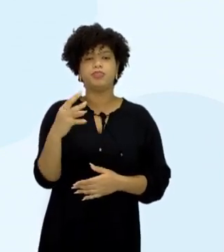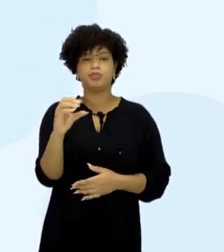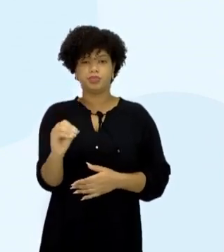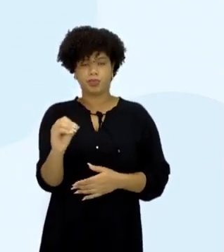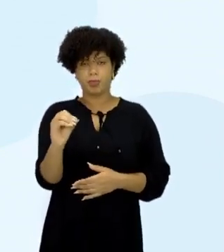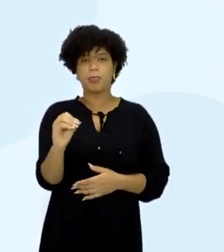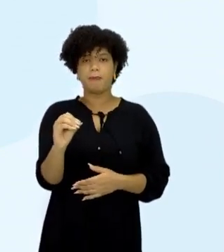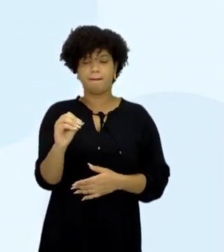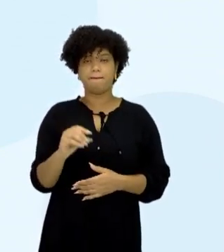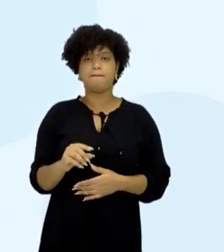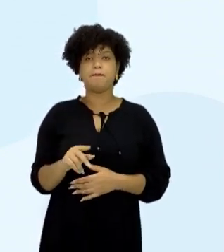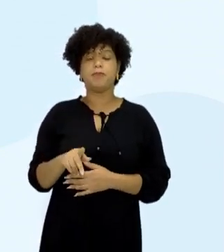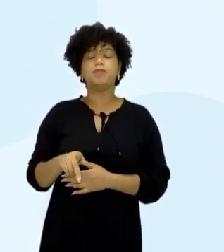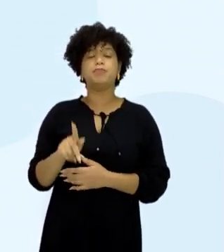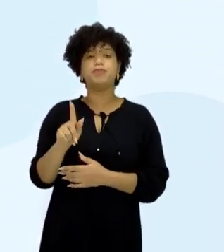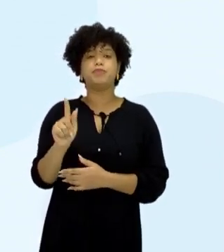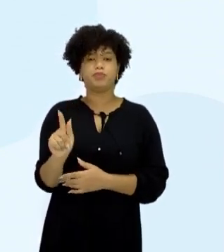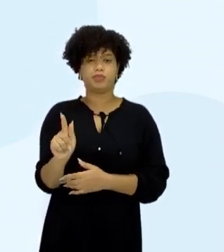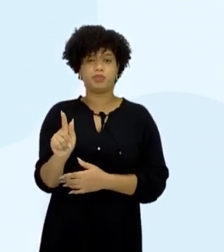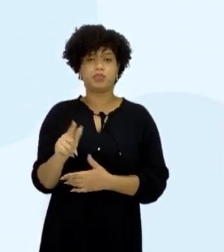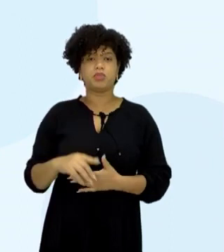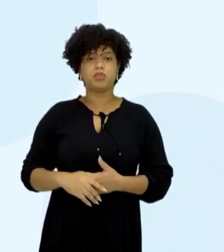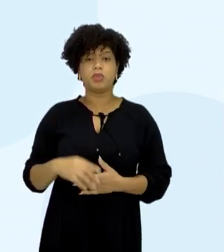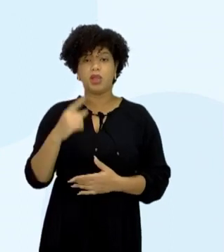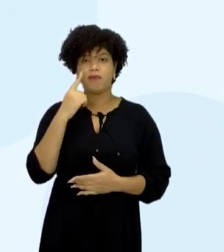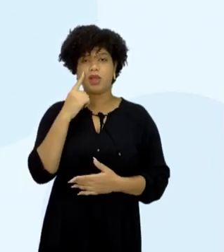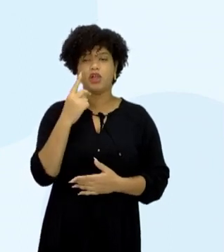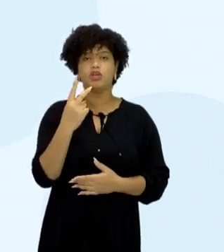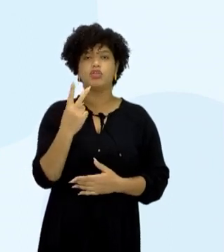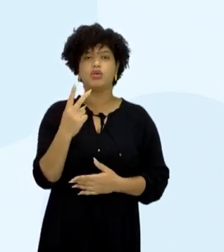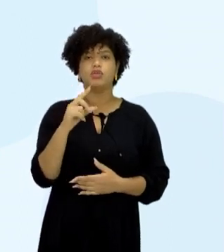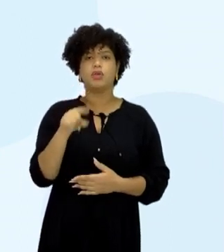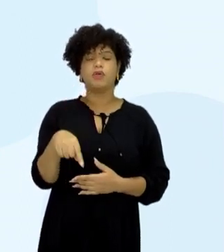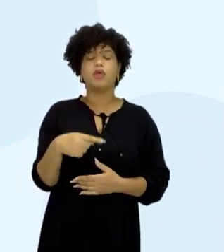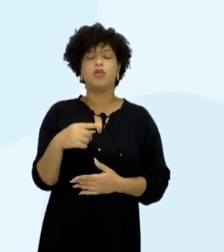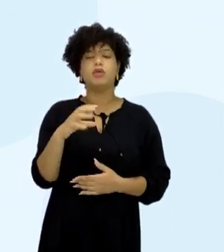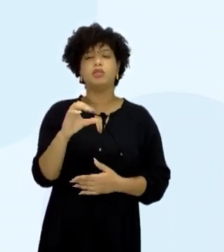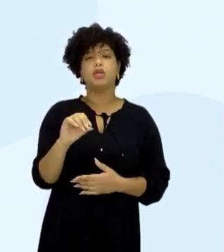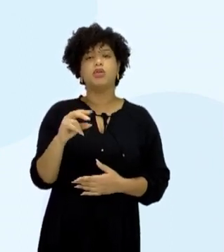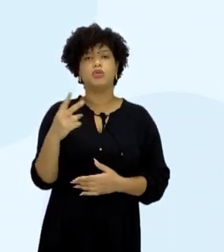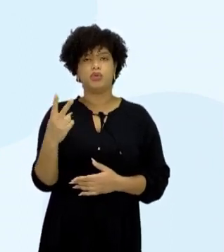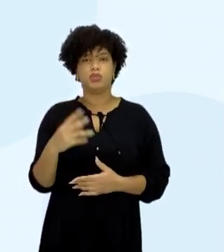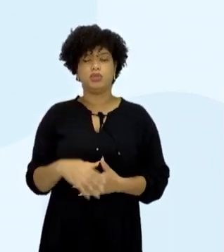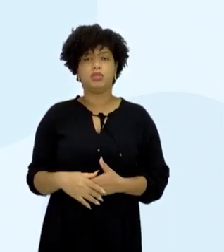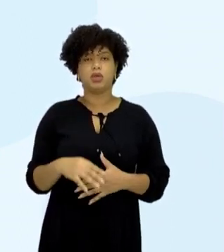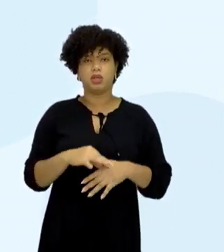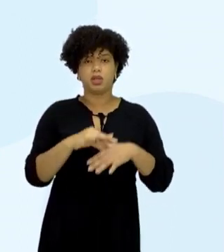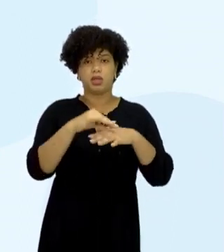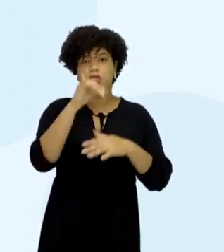42,840 quilos por habitante, um aumento aí de 2,02. A carne suína,